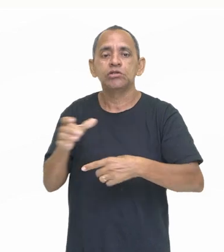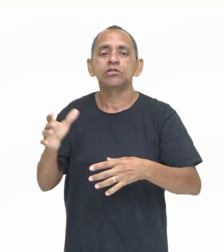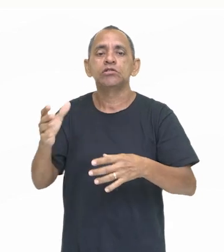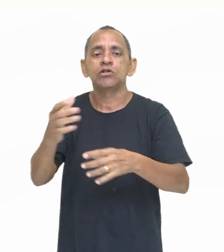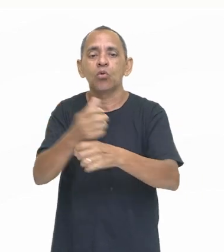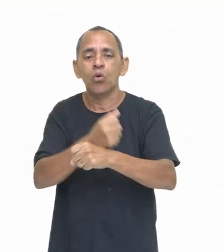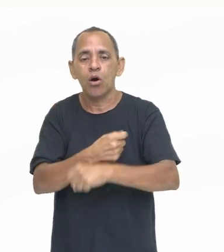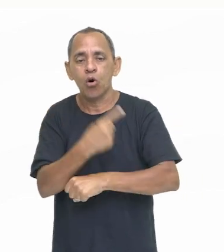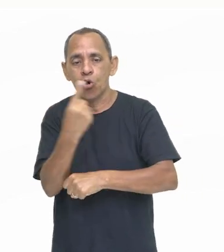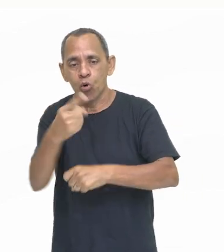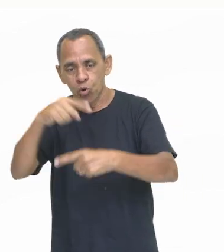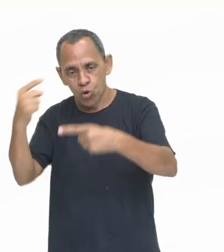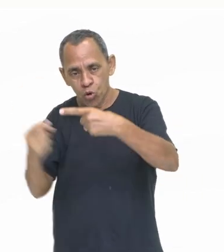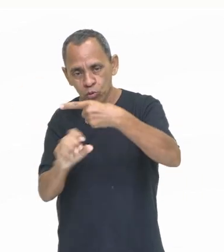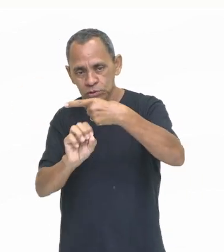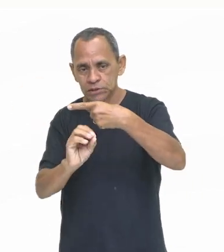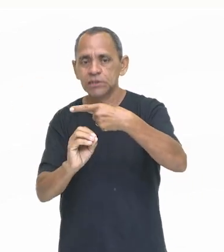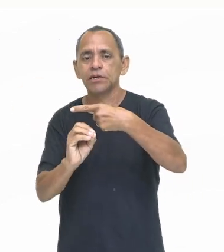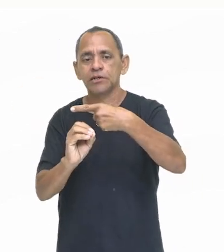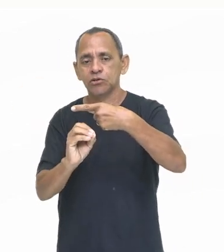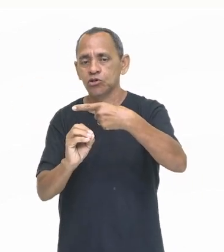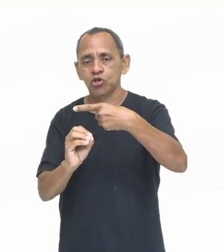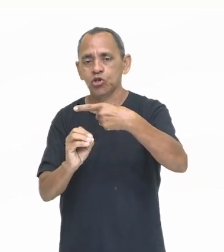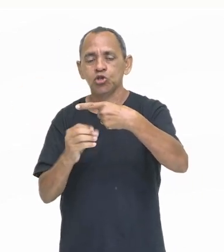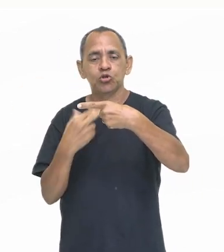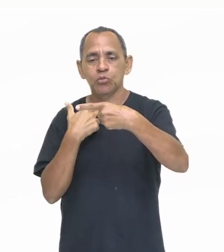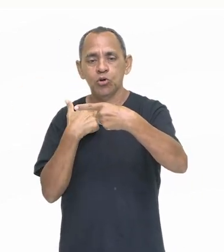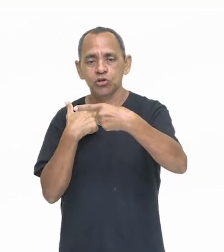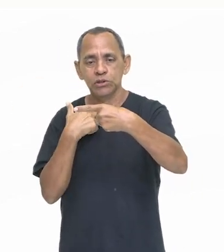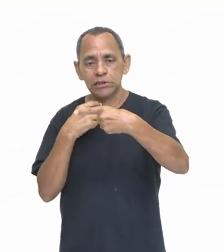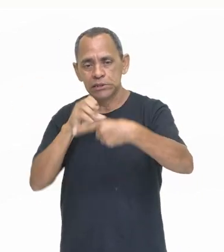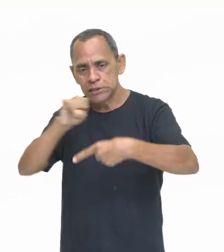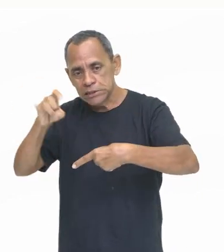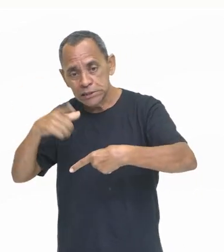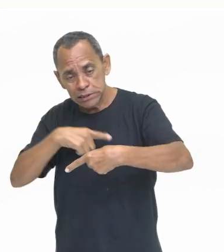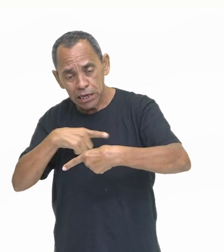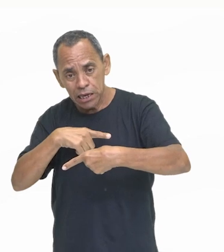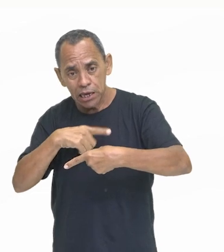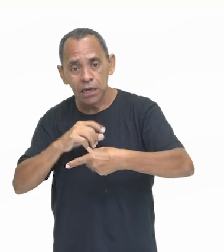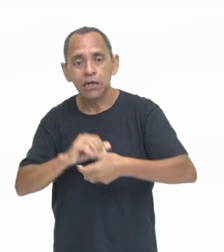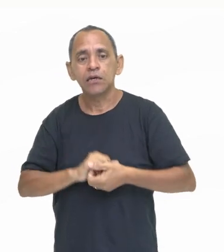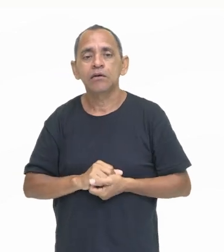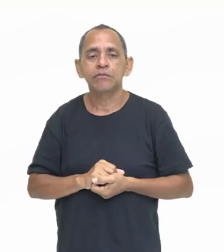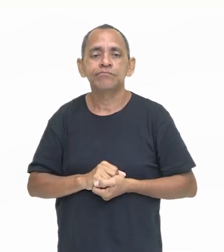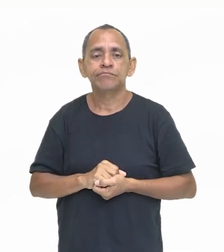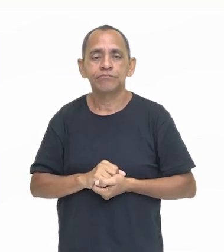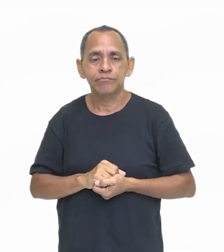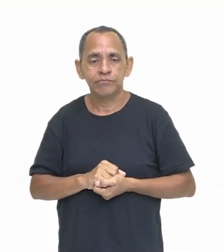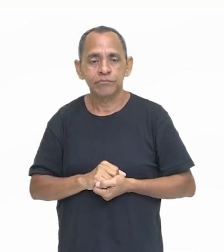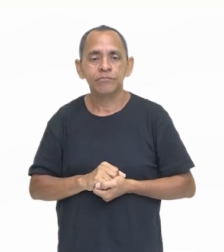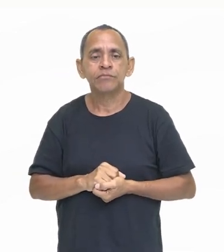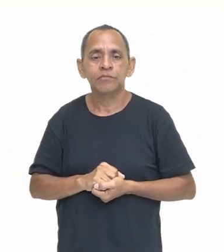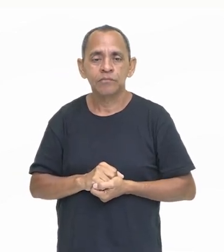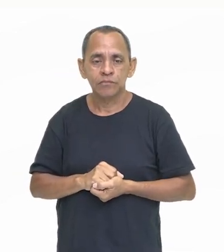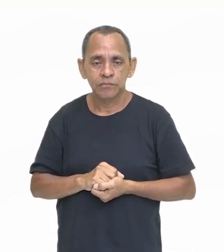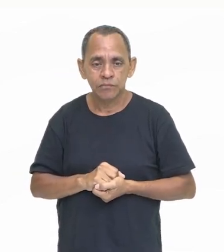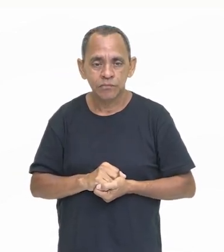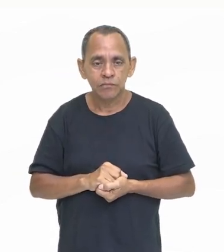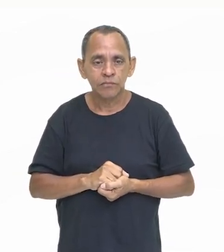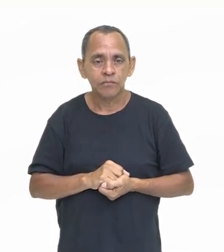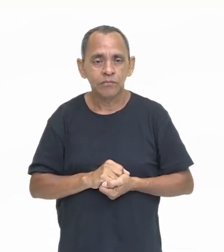ela não pode ter x igual a zero, porque se ela tiver x igual a zero, a gente vai ter exatamente uma